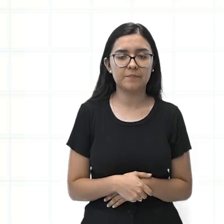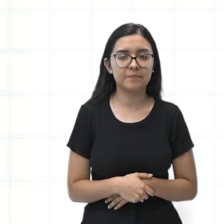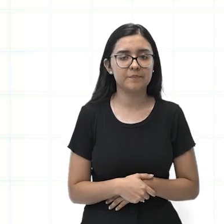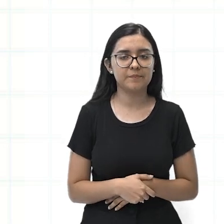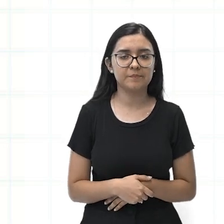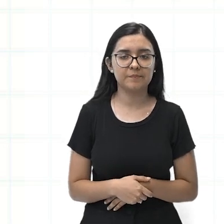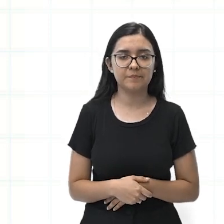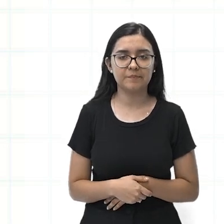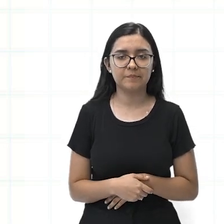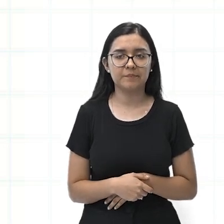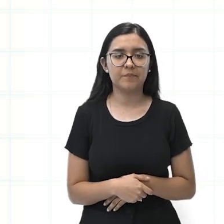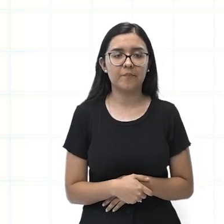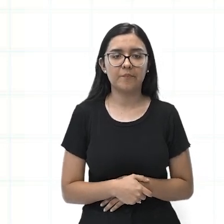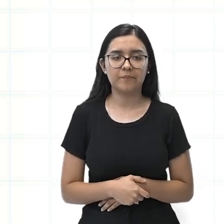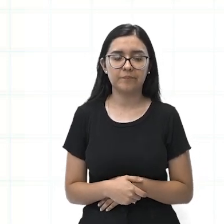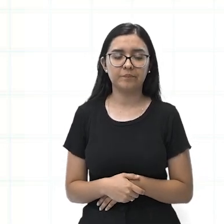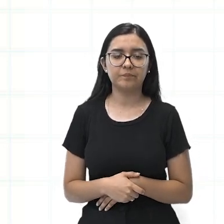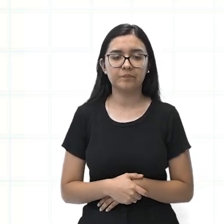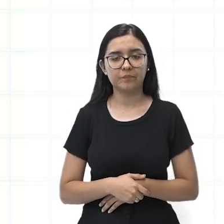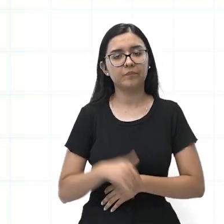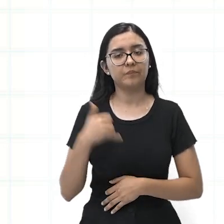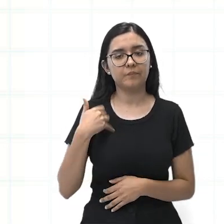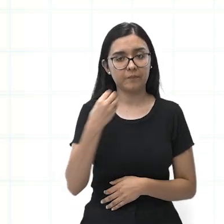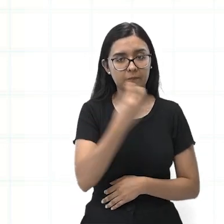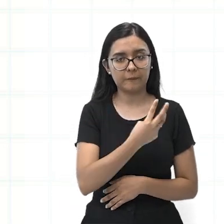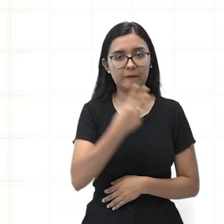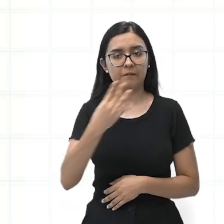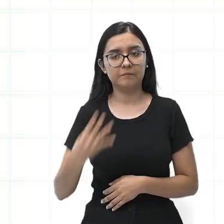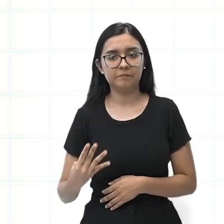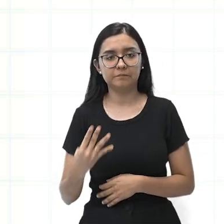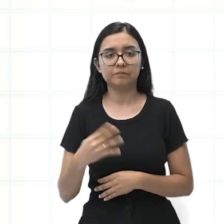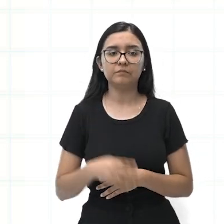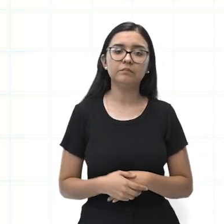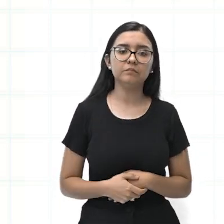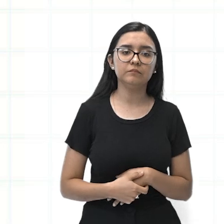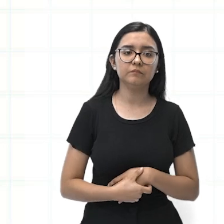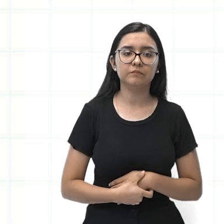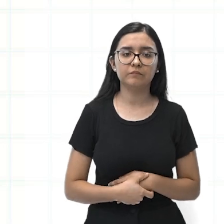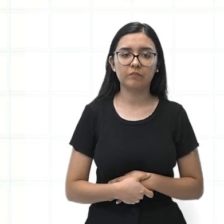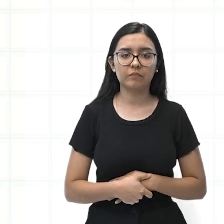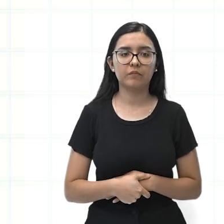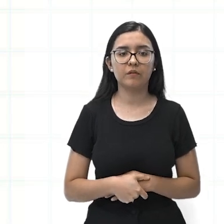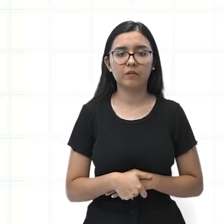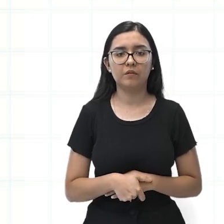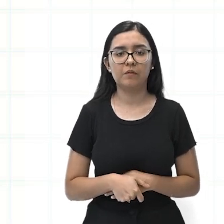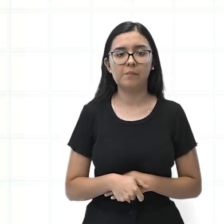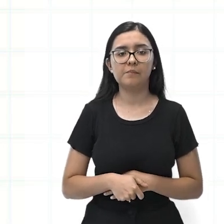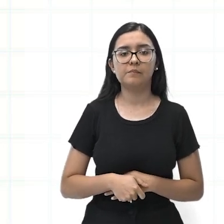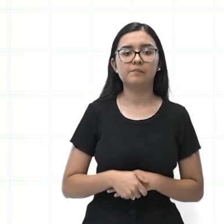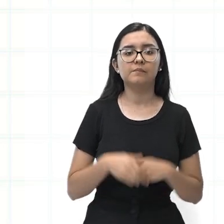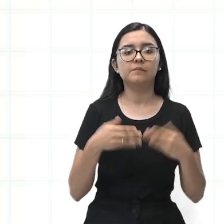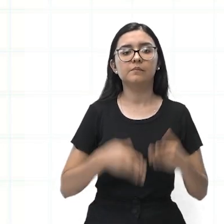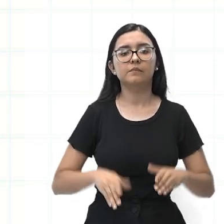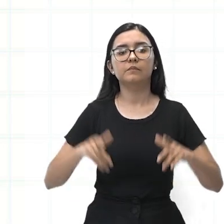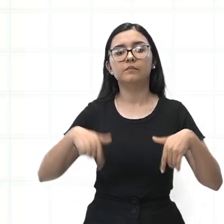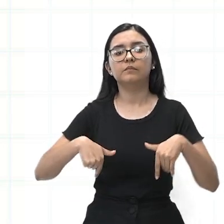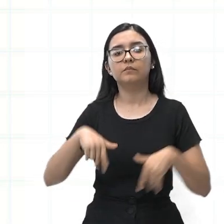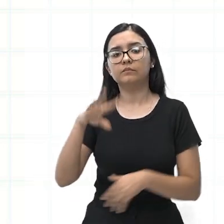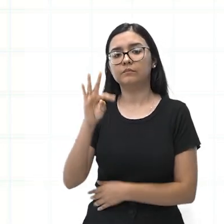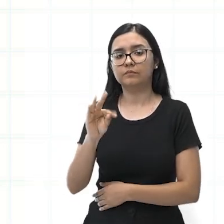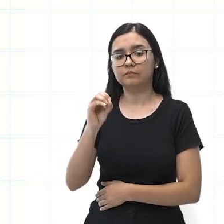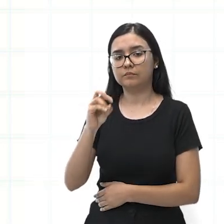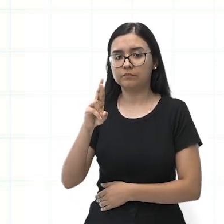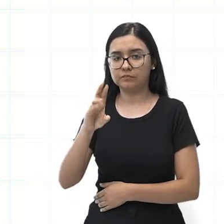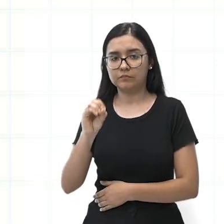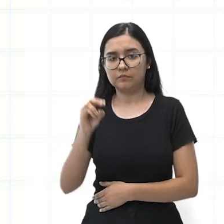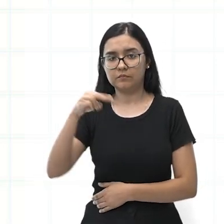So, I am 35 years old. Eu tenho 34 anos. I am from Toronto. Eu sou de Toronto, uma cidade, né? Começa